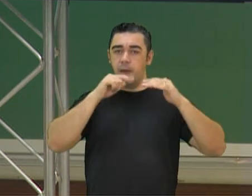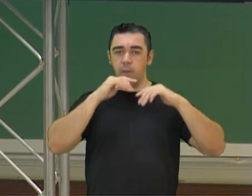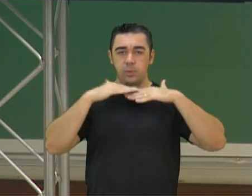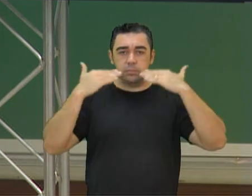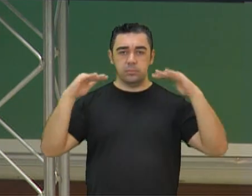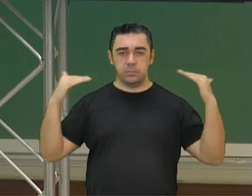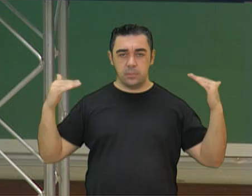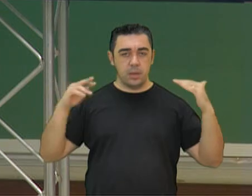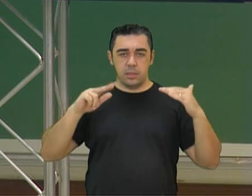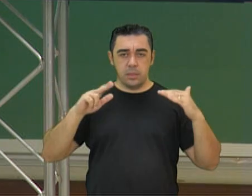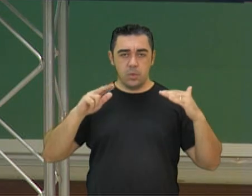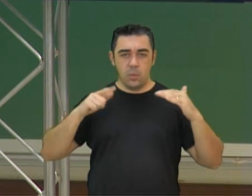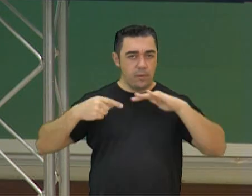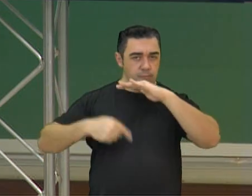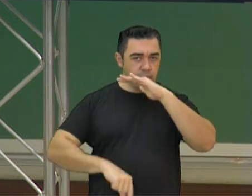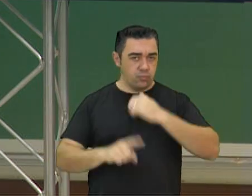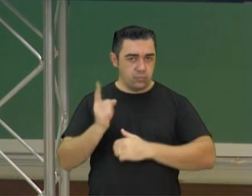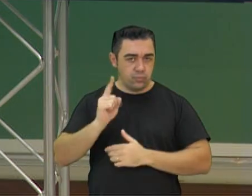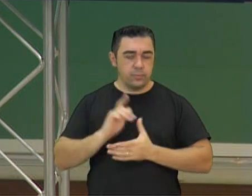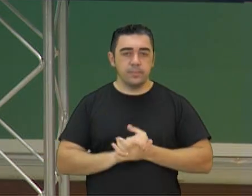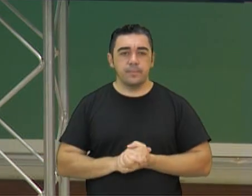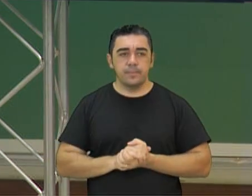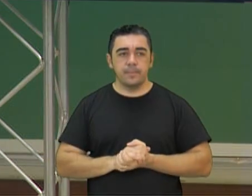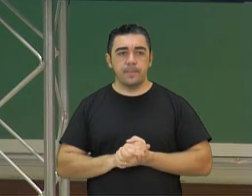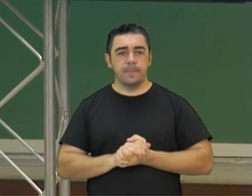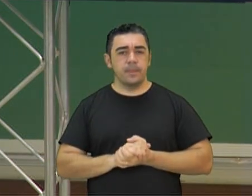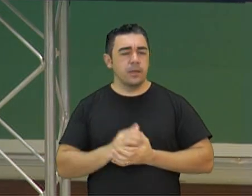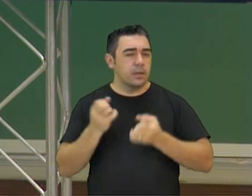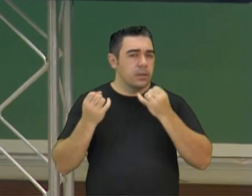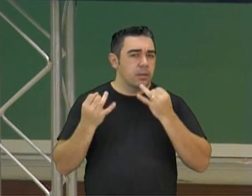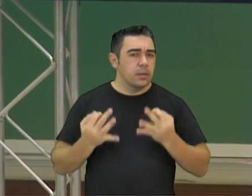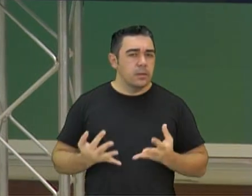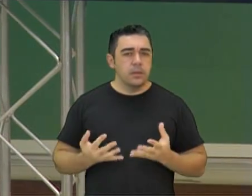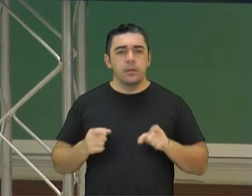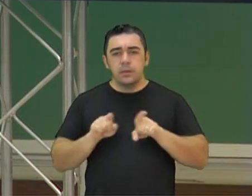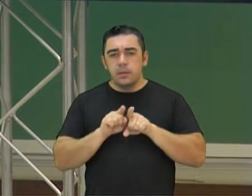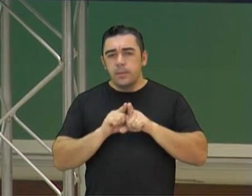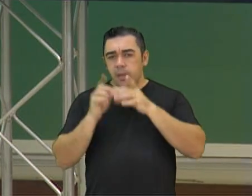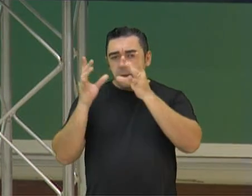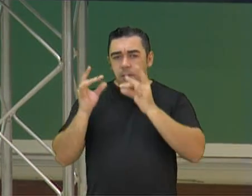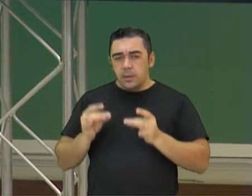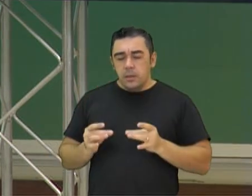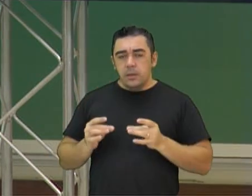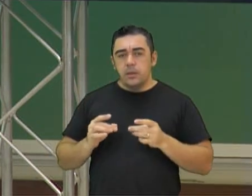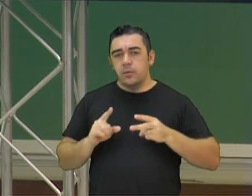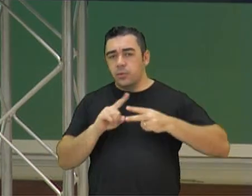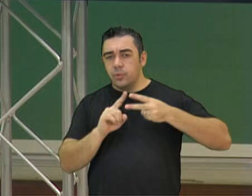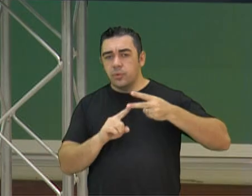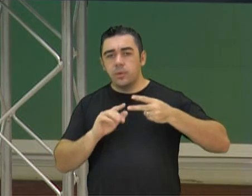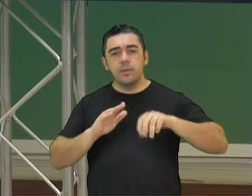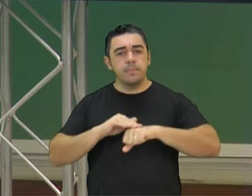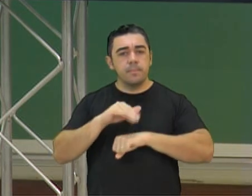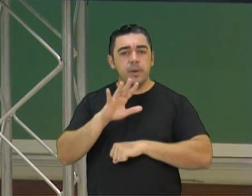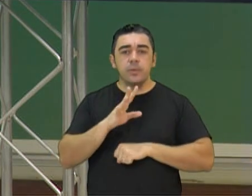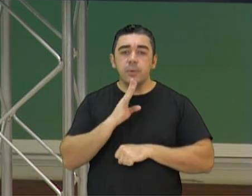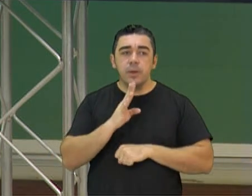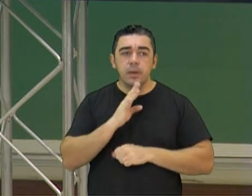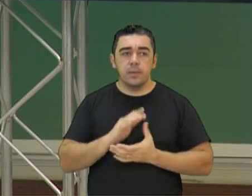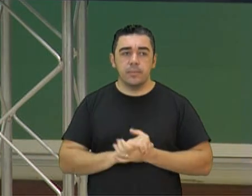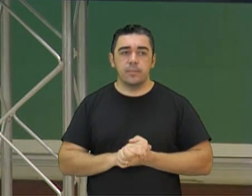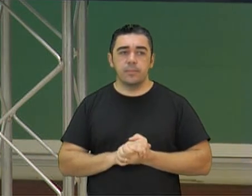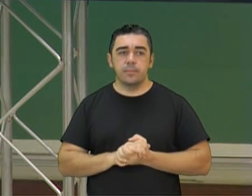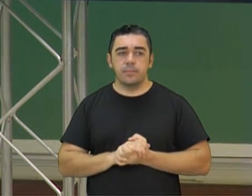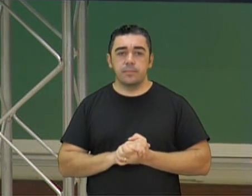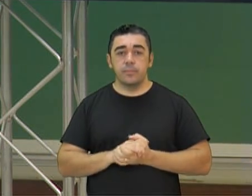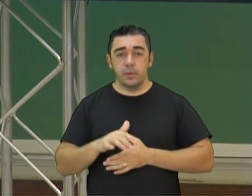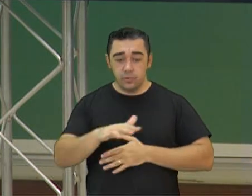ser piscina funda. E aqui que a gente vai falar um pouquinho mais detalhado, os dois que são mais conhecidos, que é